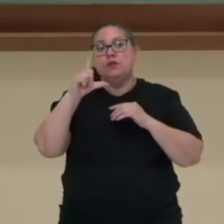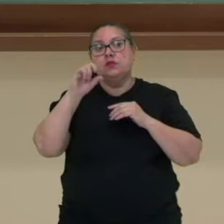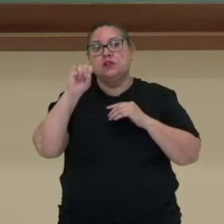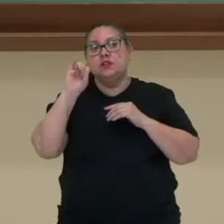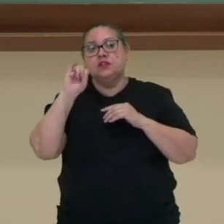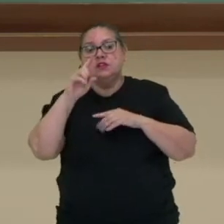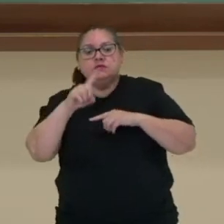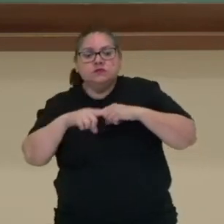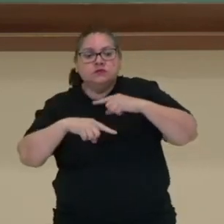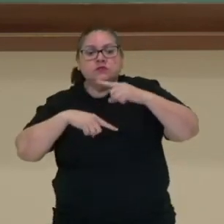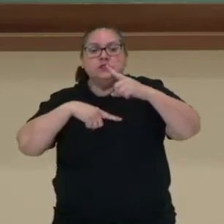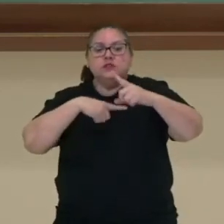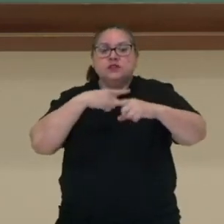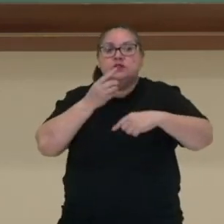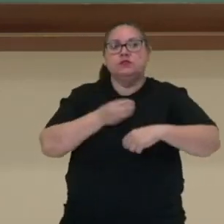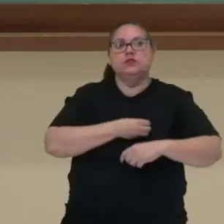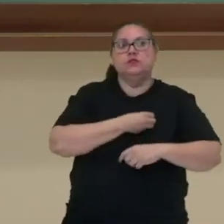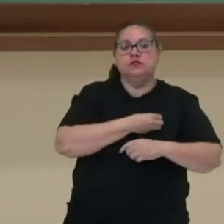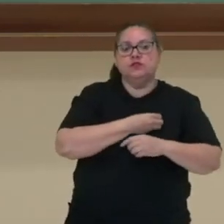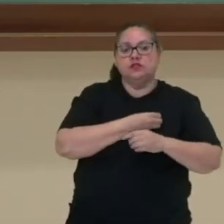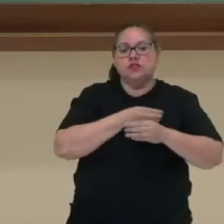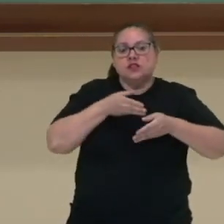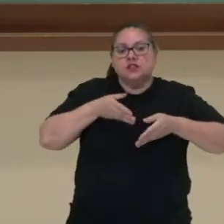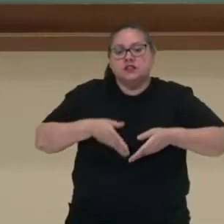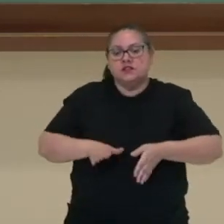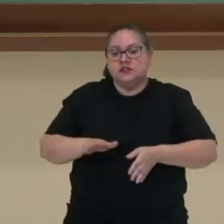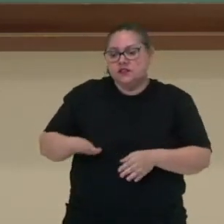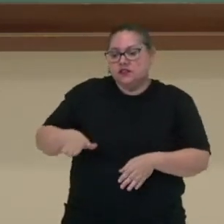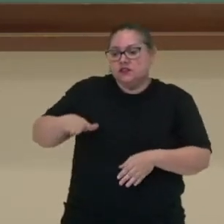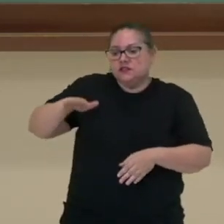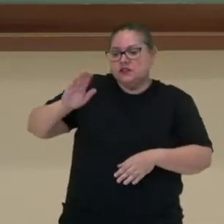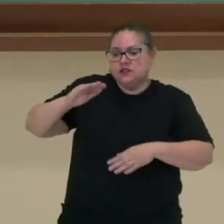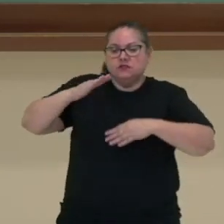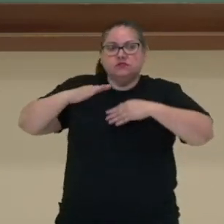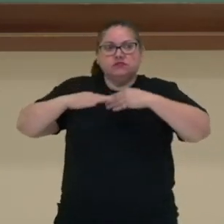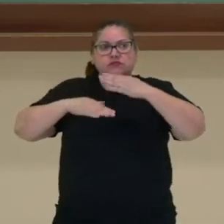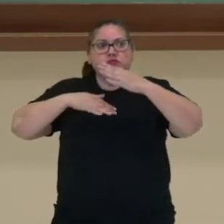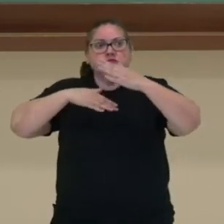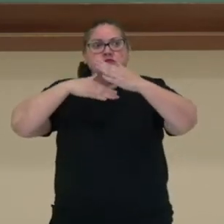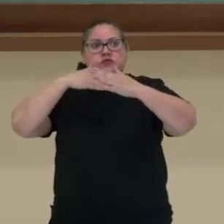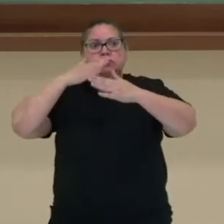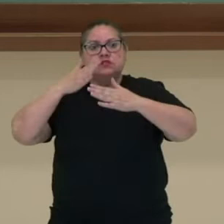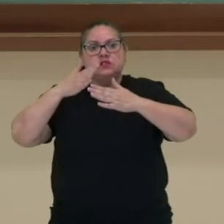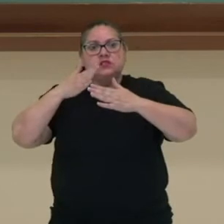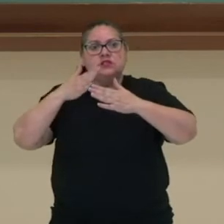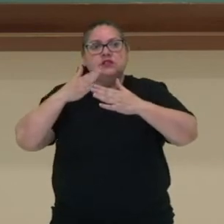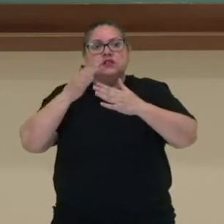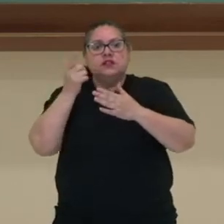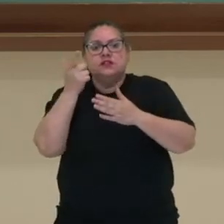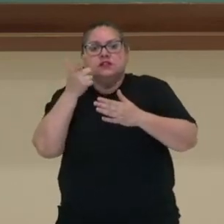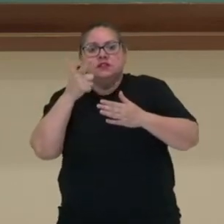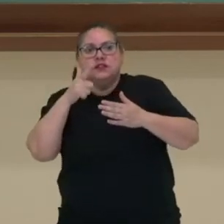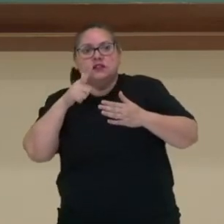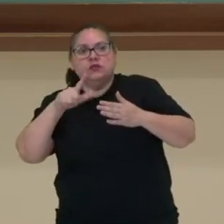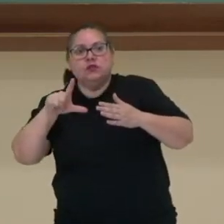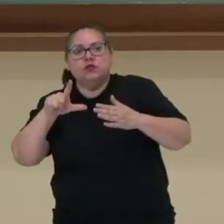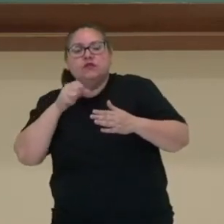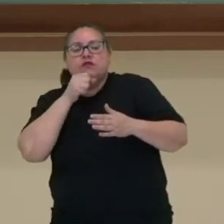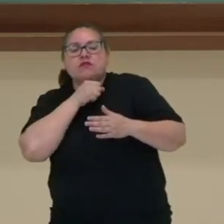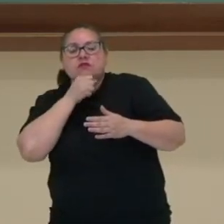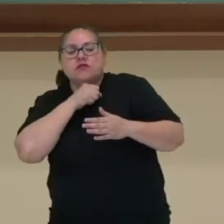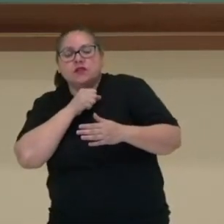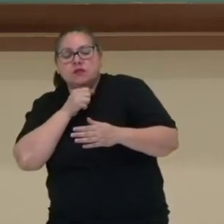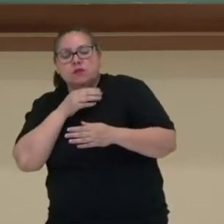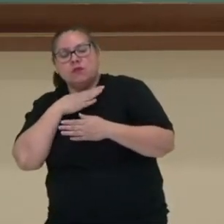ciclo de vida, nascer, crescer, desenvolver, reproduzir, envelhecer e